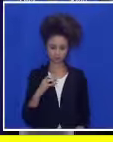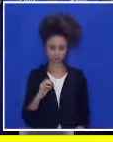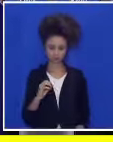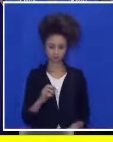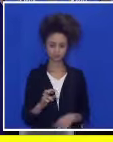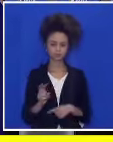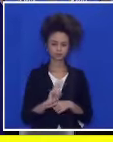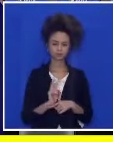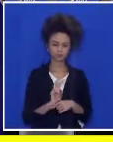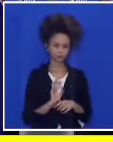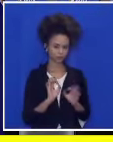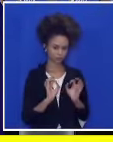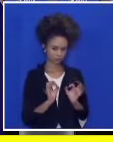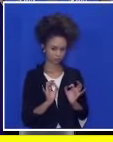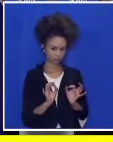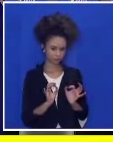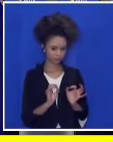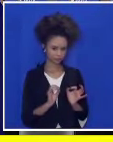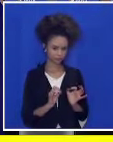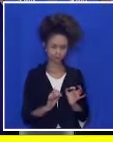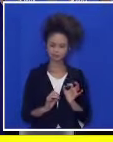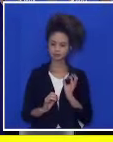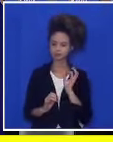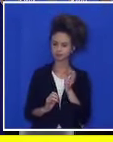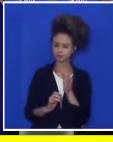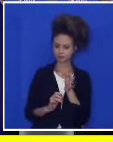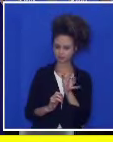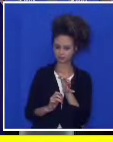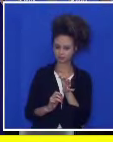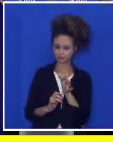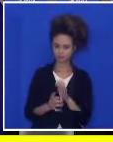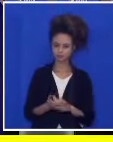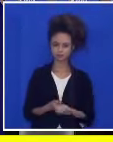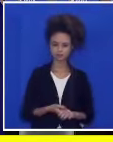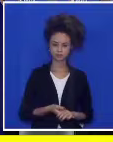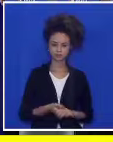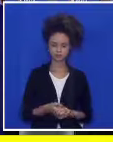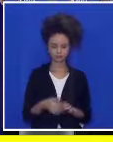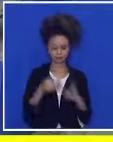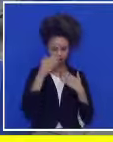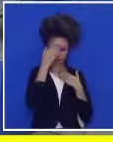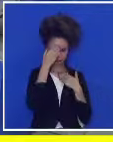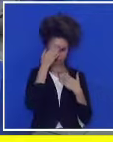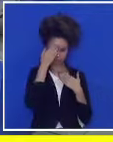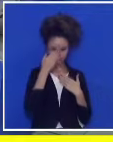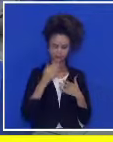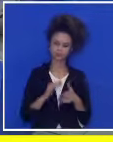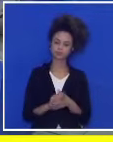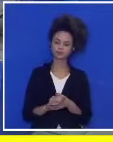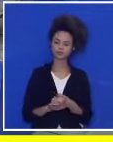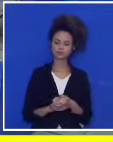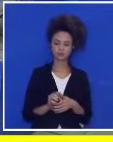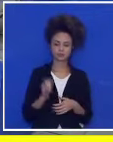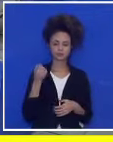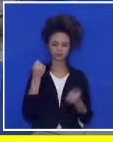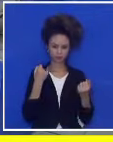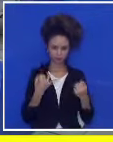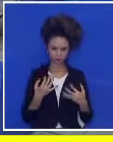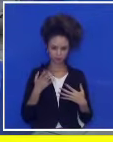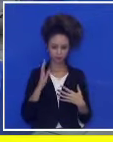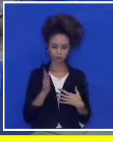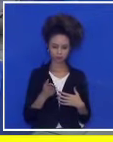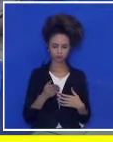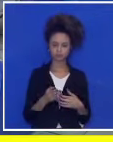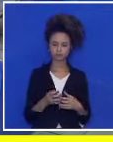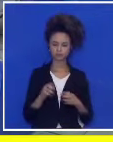20. As auditoras confirmam? Sim, confirmo. Sim, eu confirmo. Obrigado. Conforme explicamos,